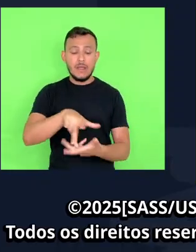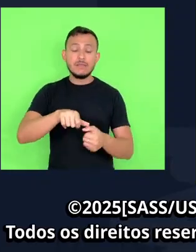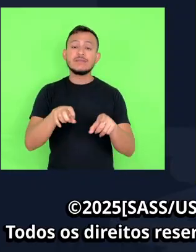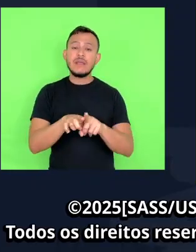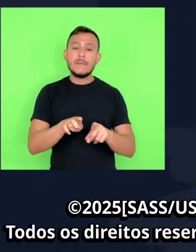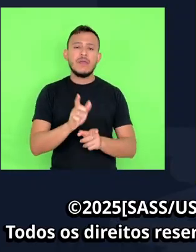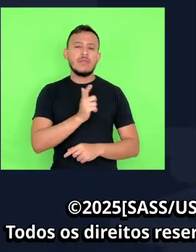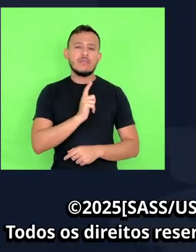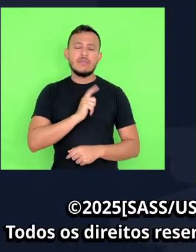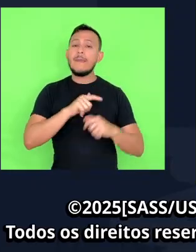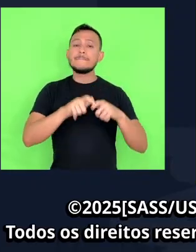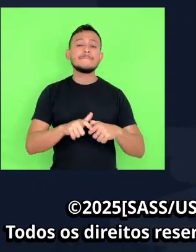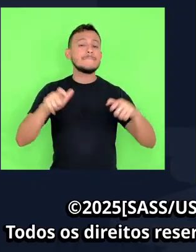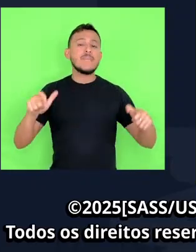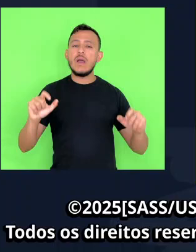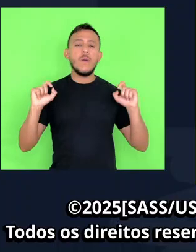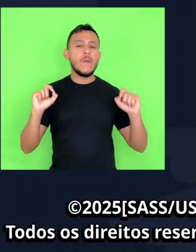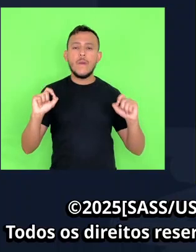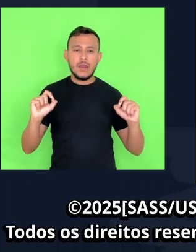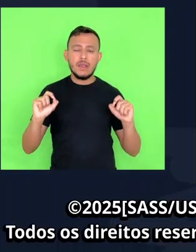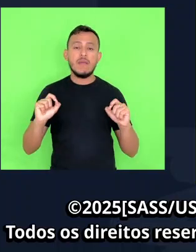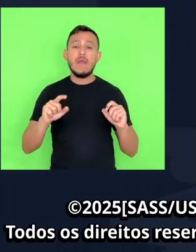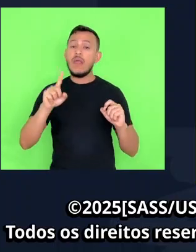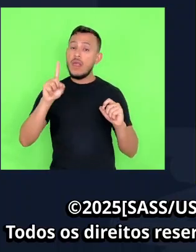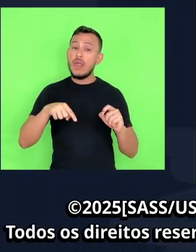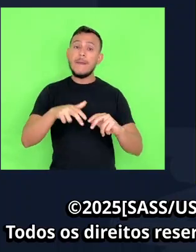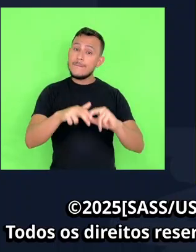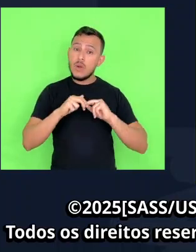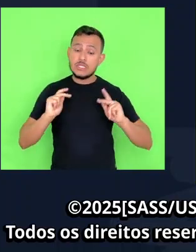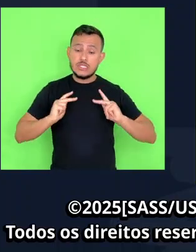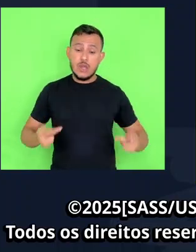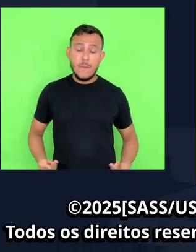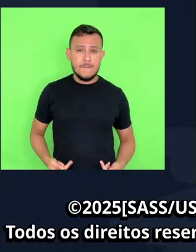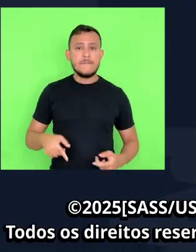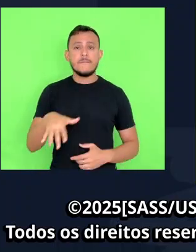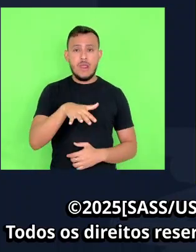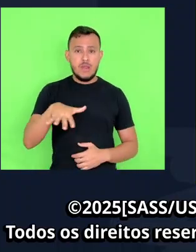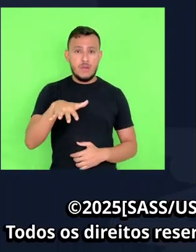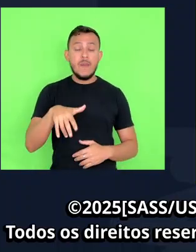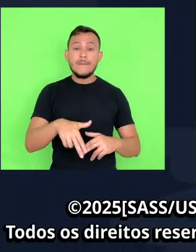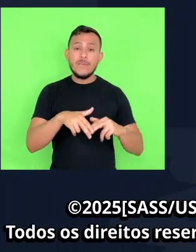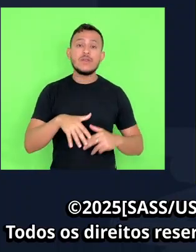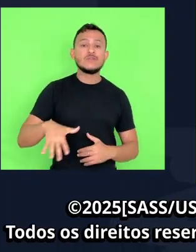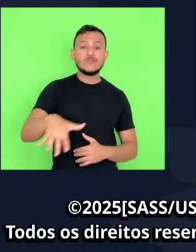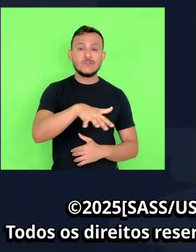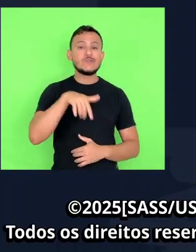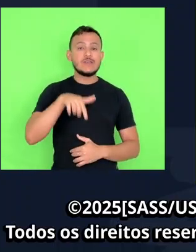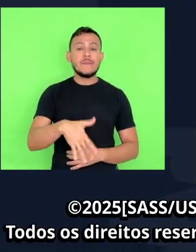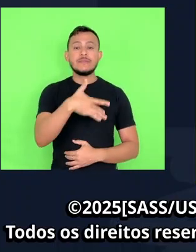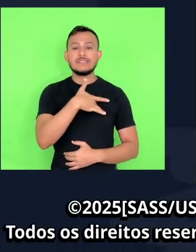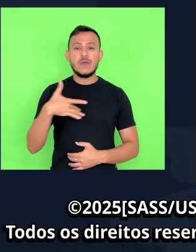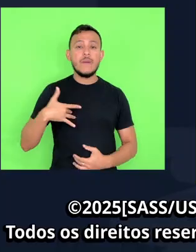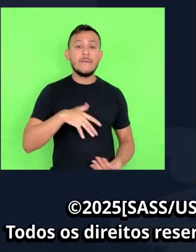são causados majoritariamente pelos seres humanos. Então, esse campo da